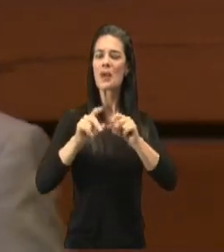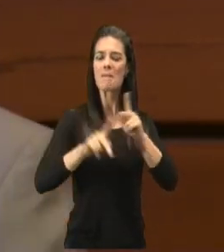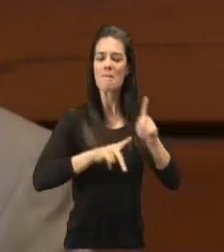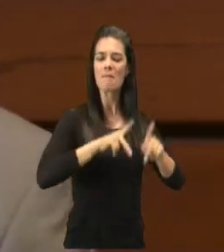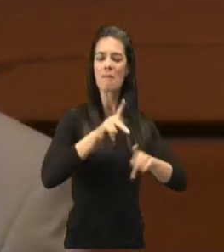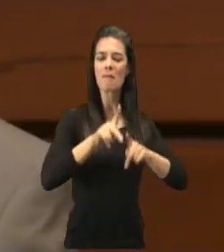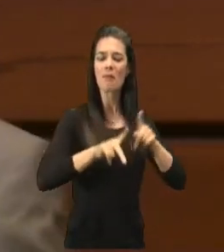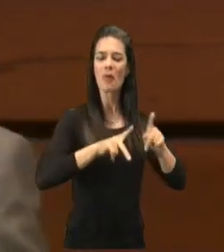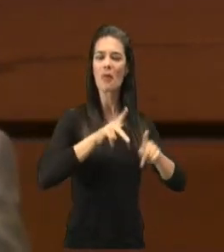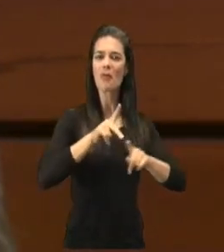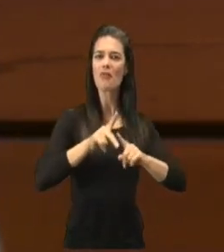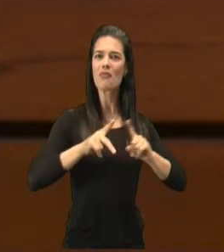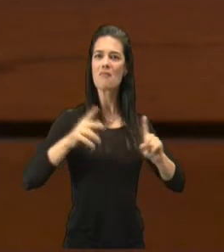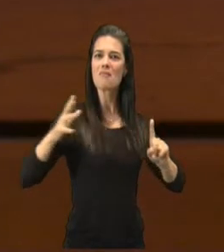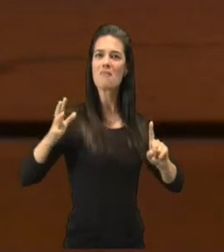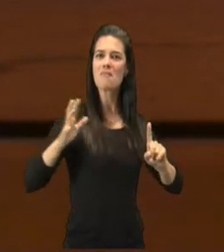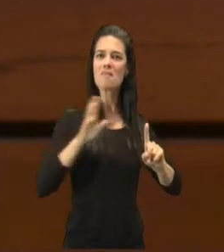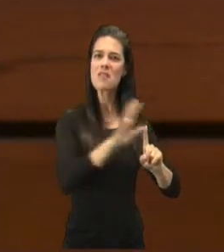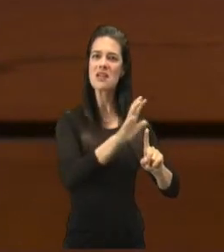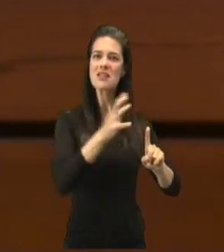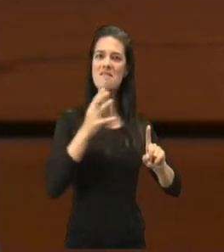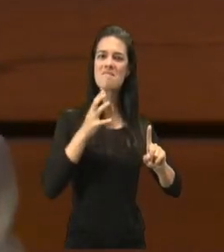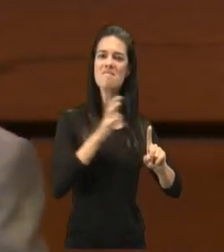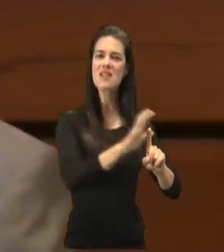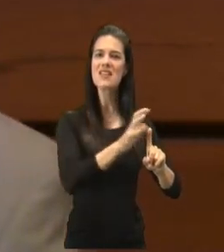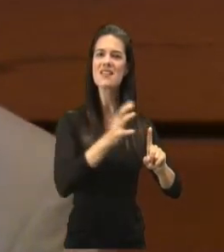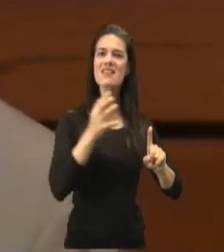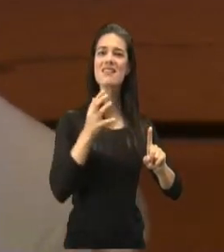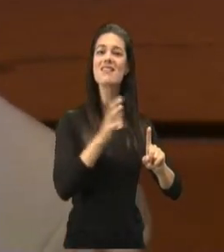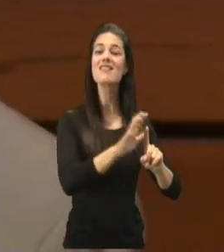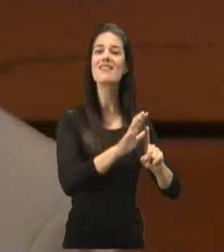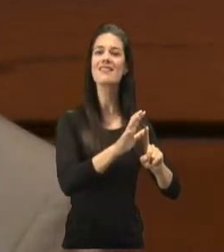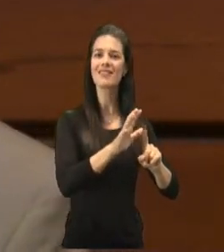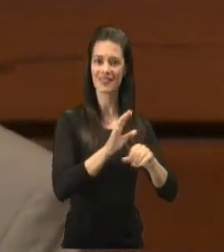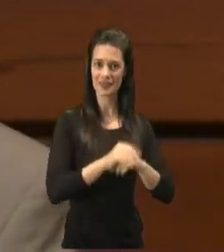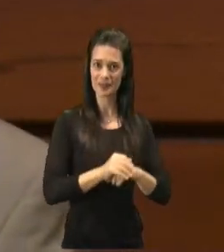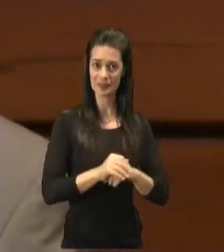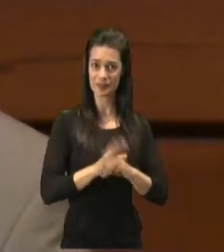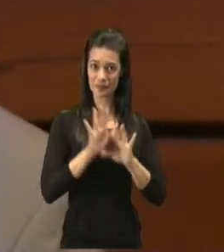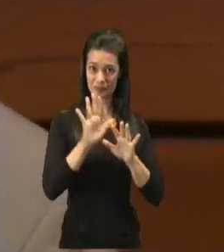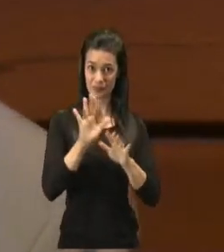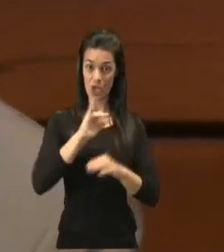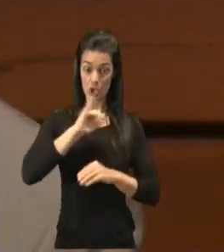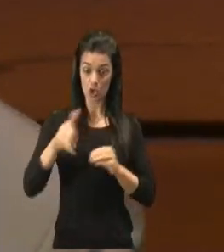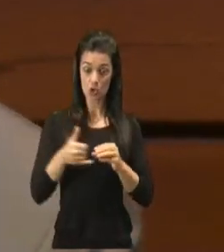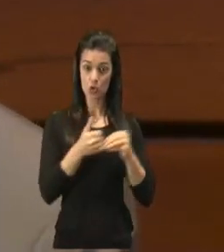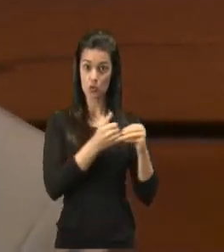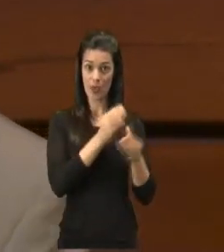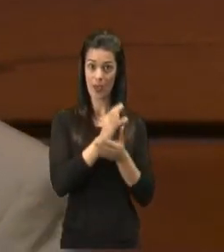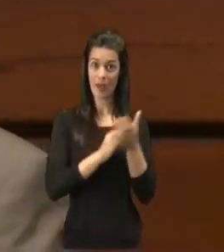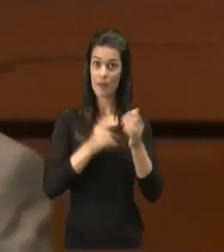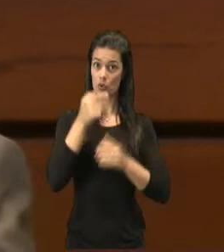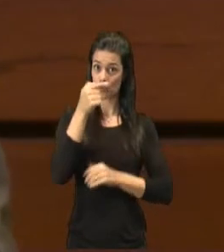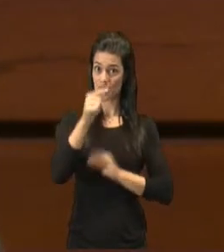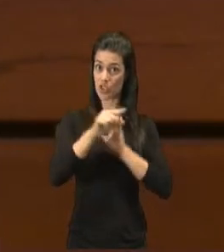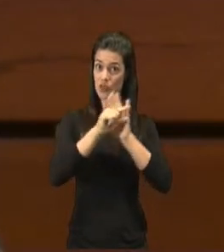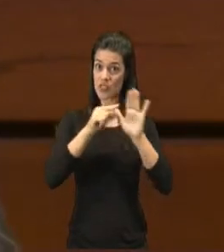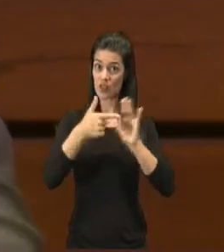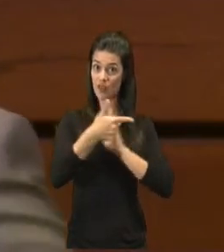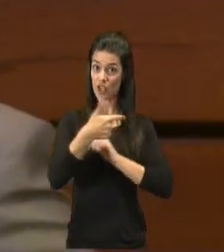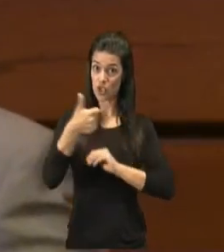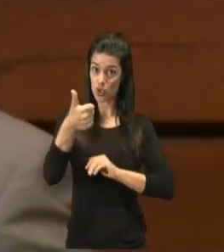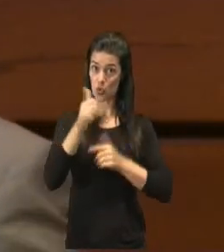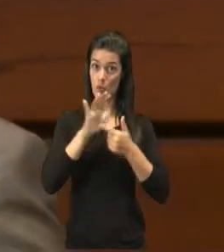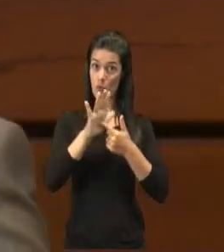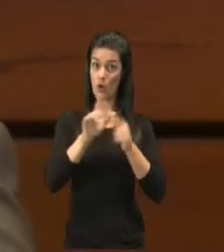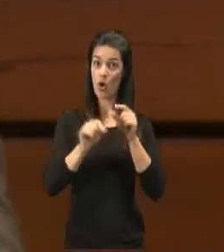nação, todo o povo. Nós encontramos aqui em Josué no capítulo 7, verso de número 21, quando no meio